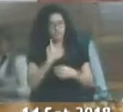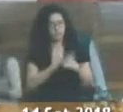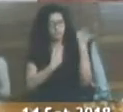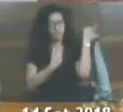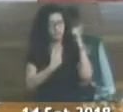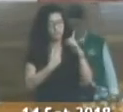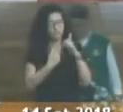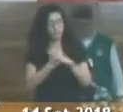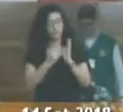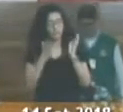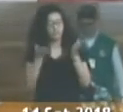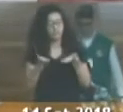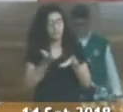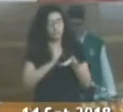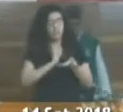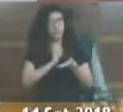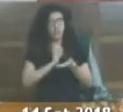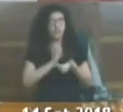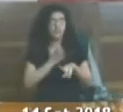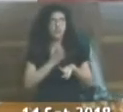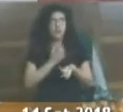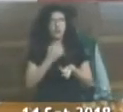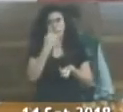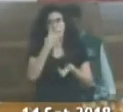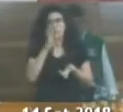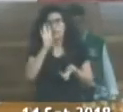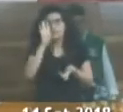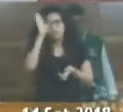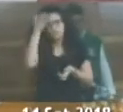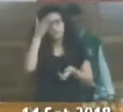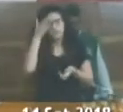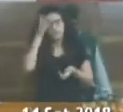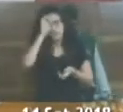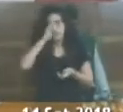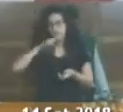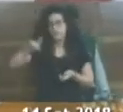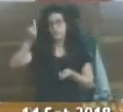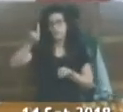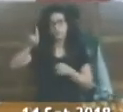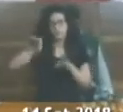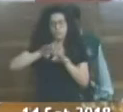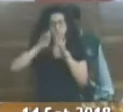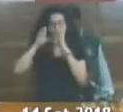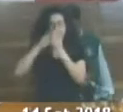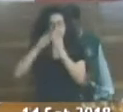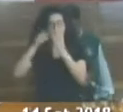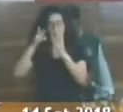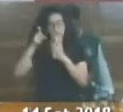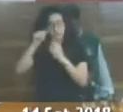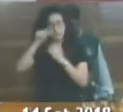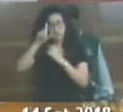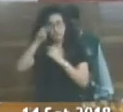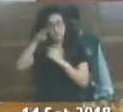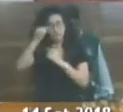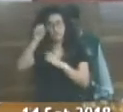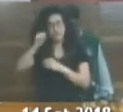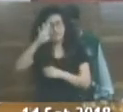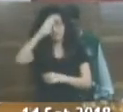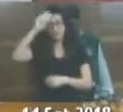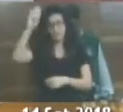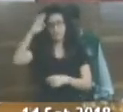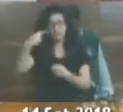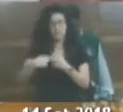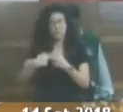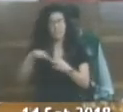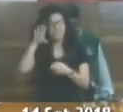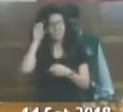consiga sair daqui hoje com algum encaminhamento efetivo, né, para essa comunidade de Palmas, principalmente, porque a gente sabe